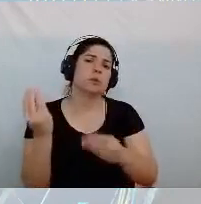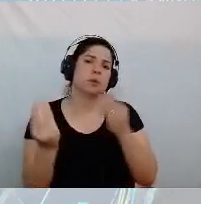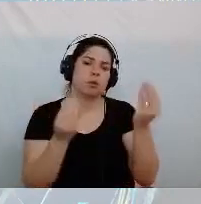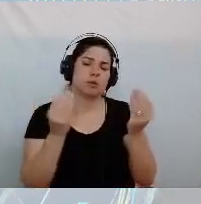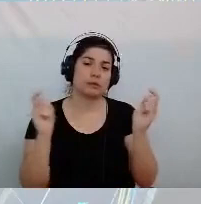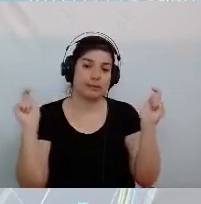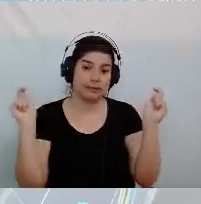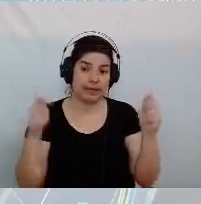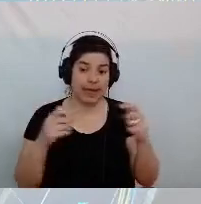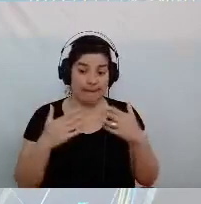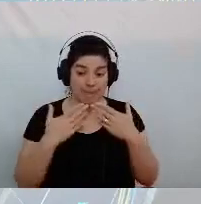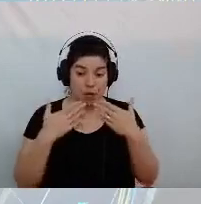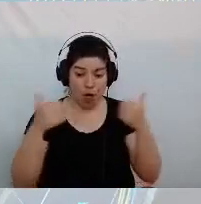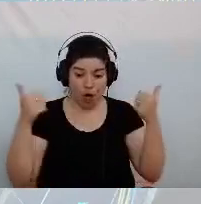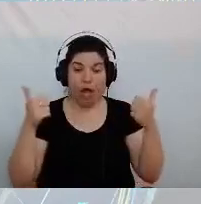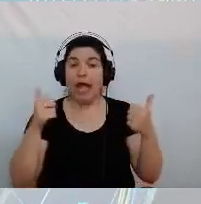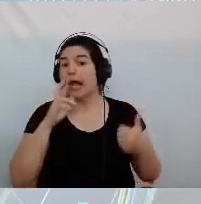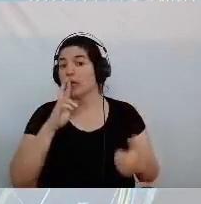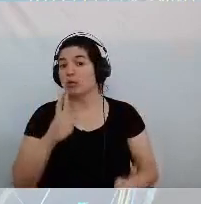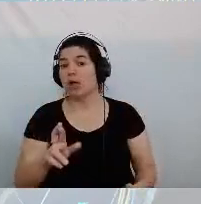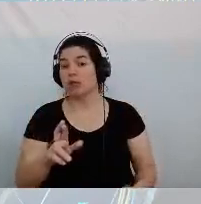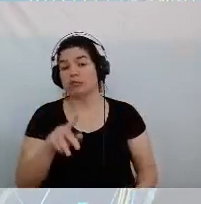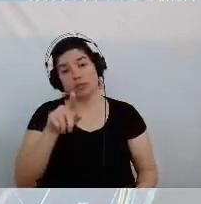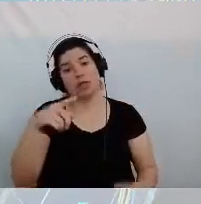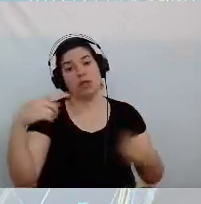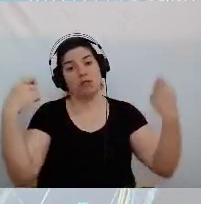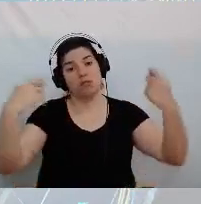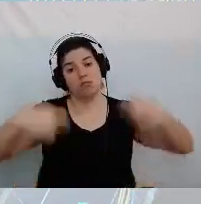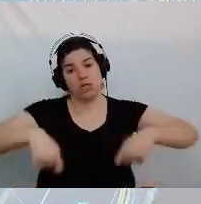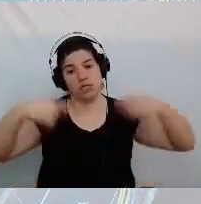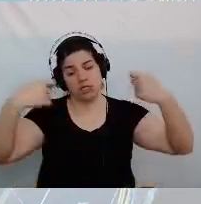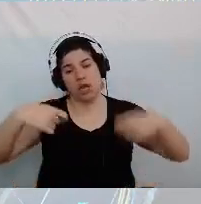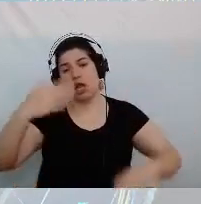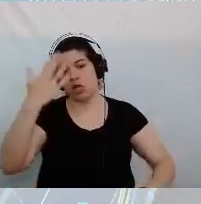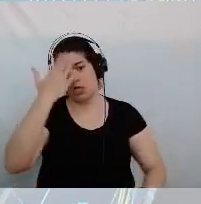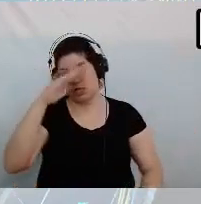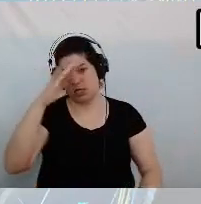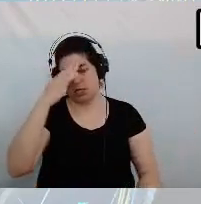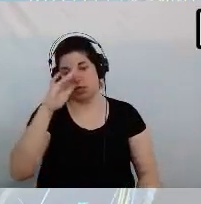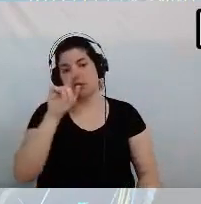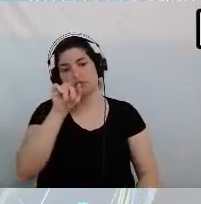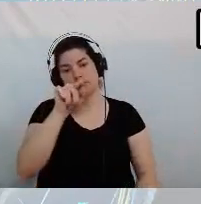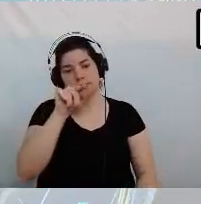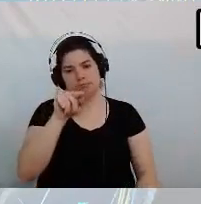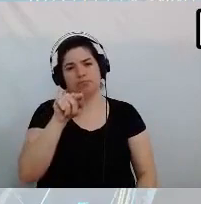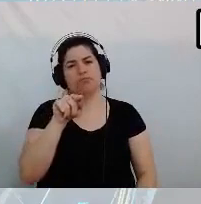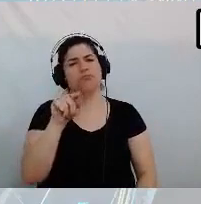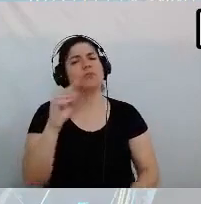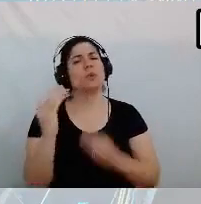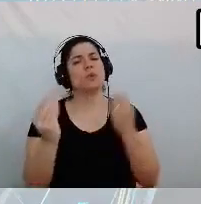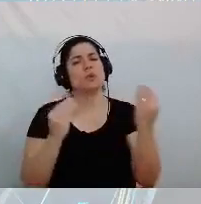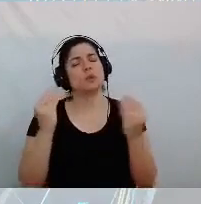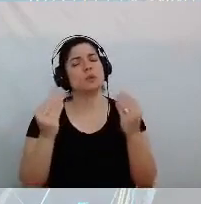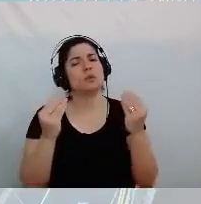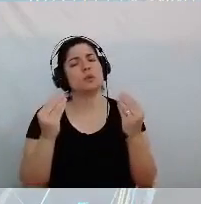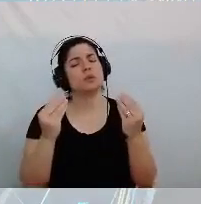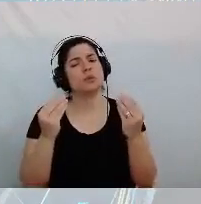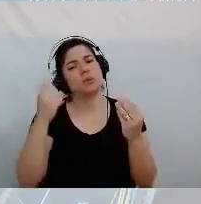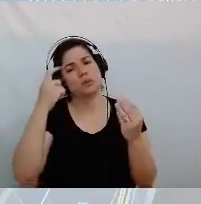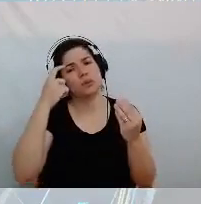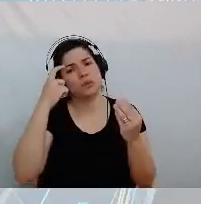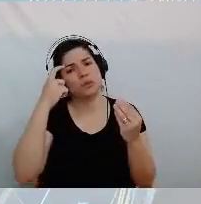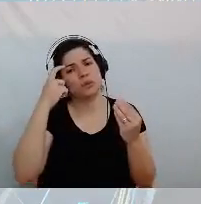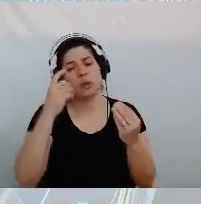melhores resultados primeira coisa você precisa aumentar a tua consciência situacional e como é que você aumenta a sua consciência situacional cara conhecendo